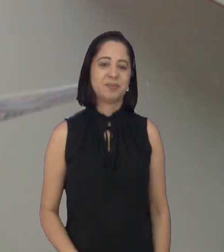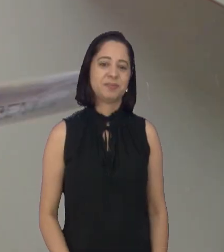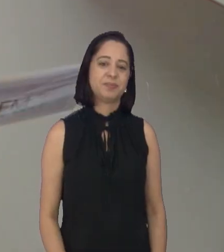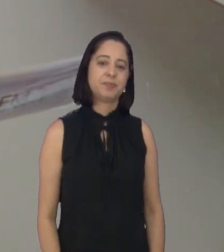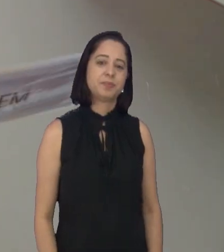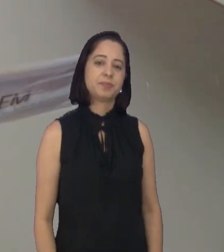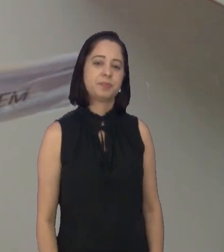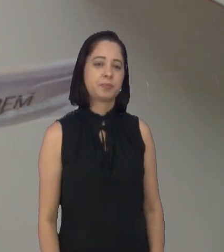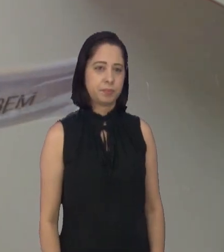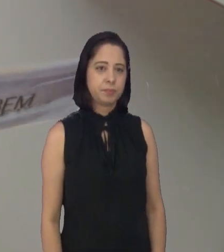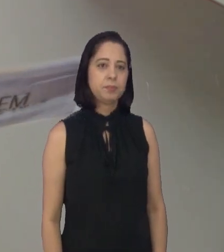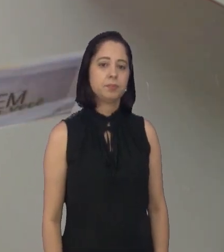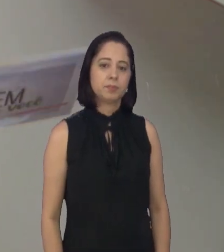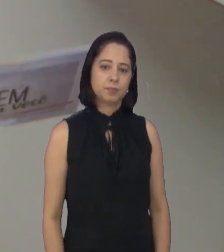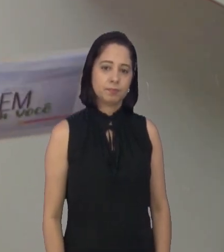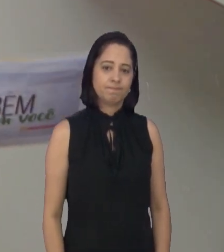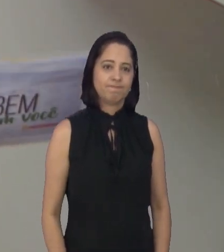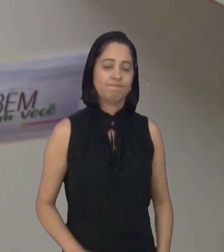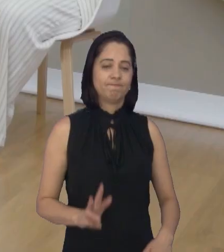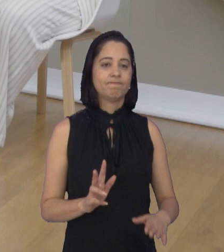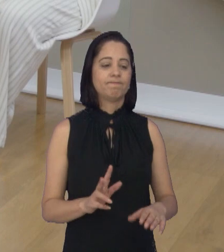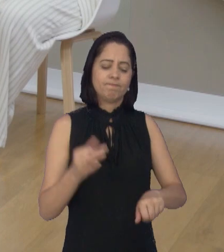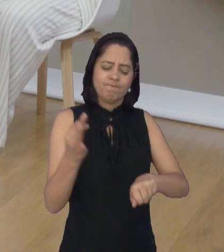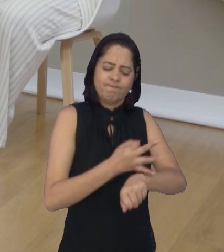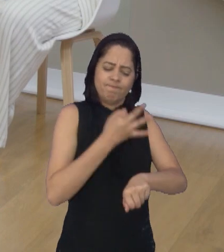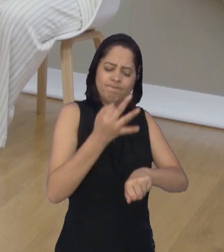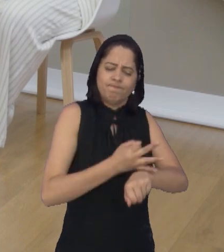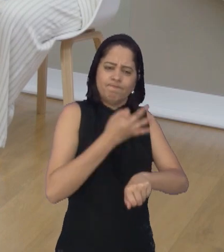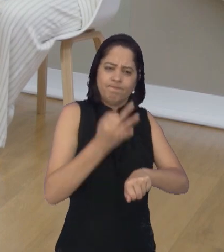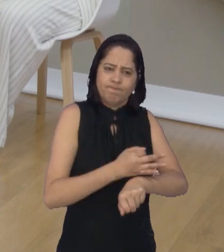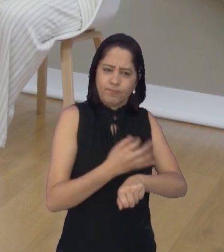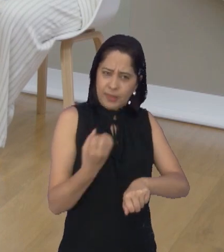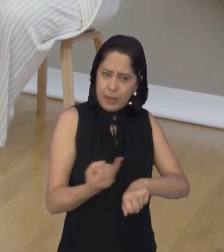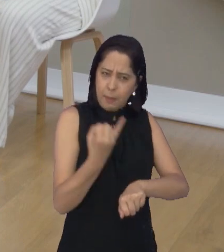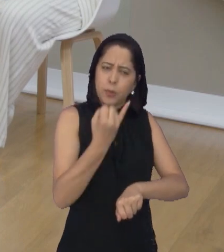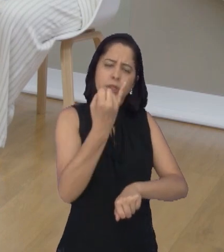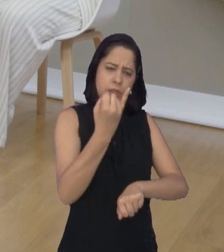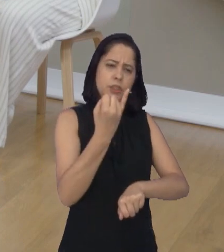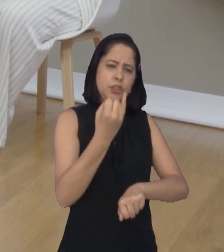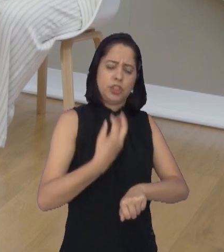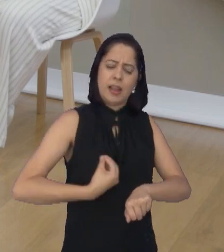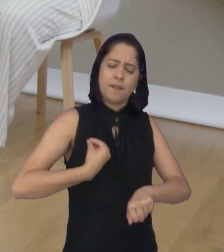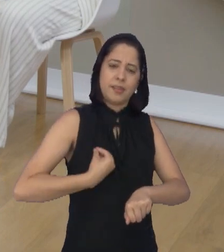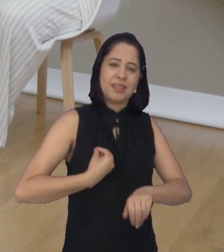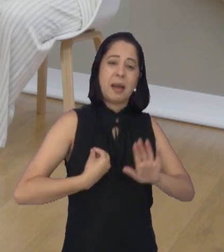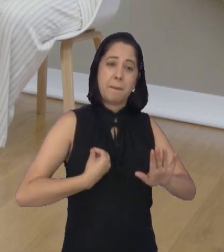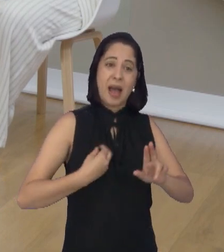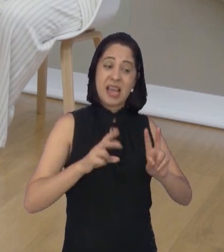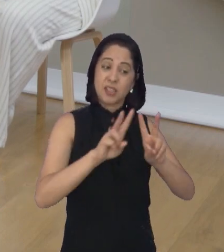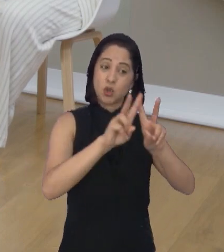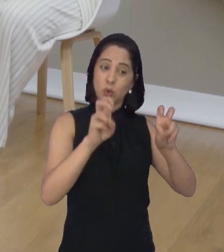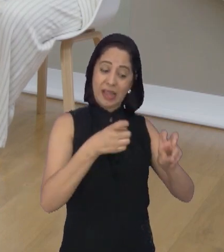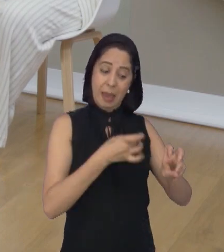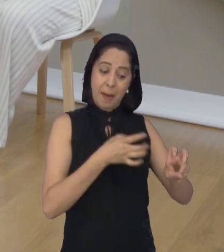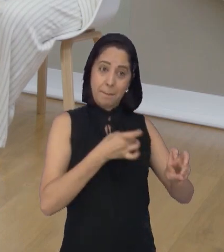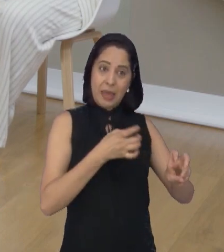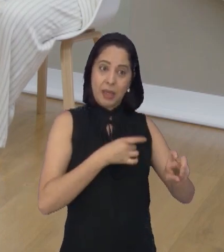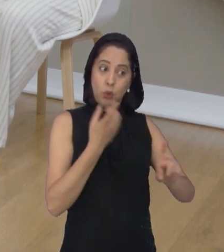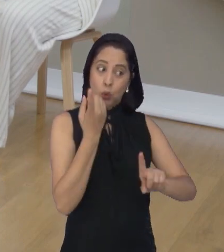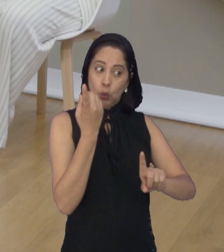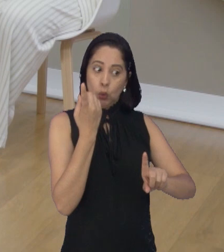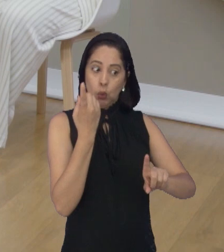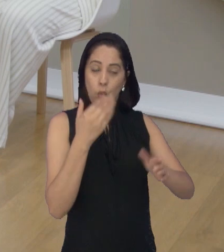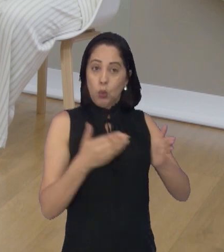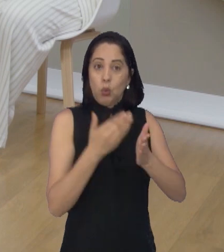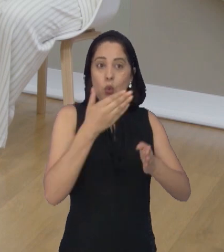próxima. Marcela, resiliência é fundamental em todas as áreas da vida, mas quando o assunto é superar o medo, precisa